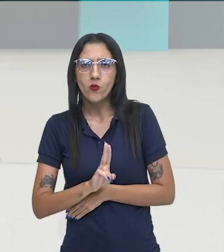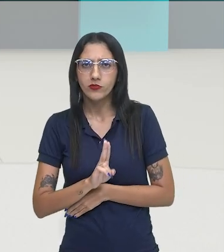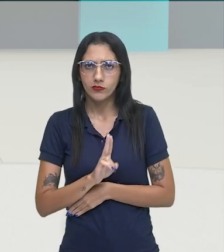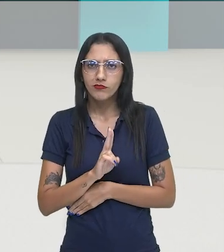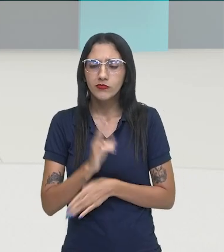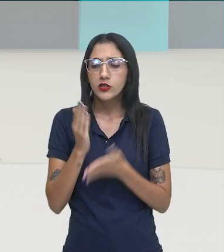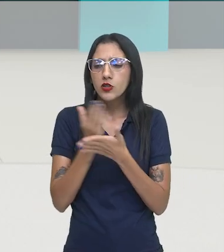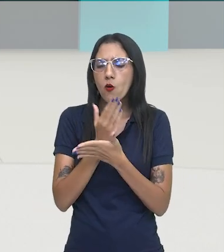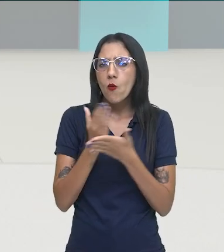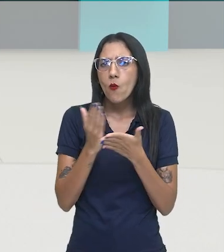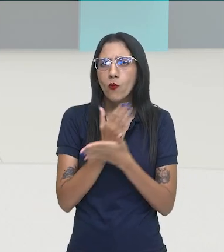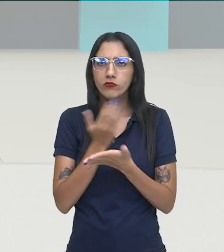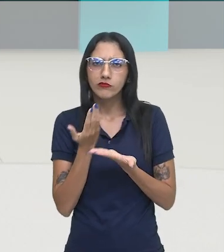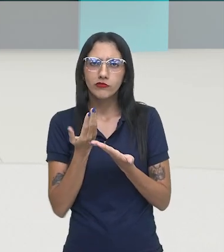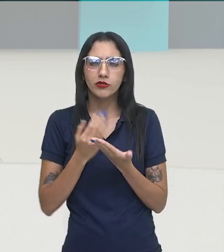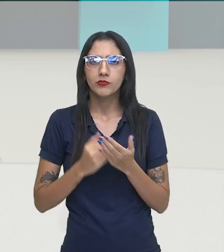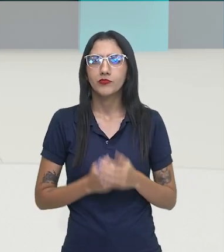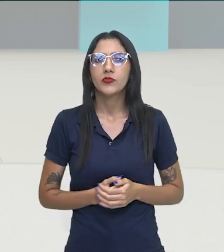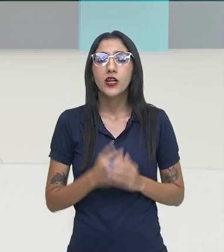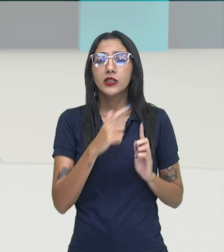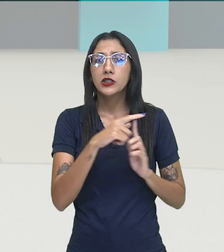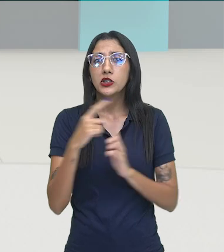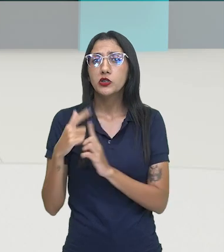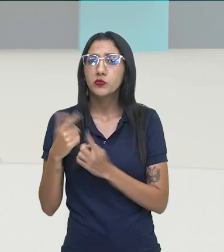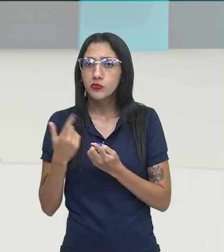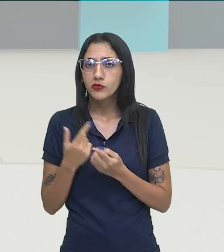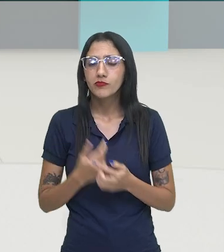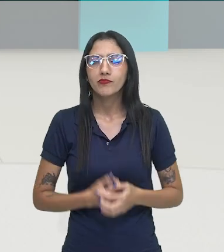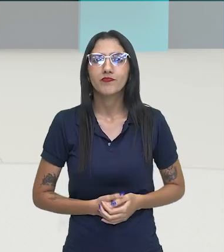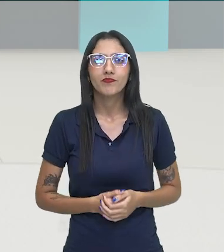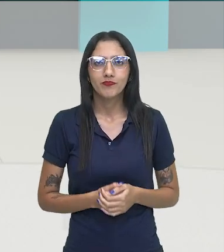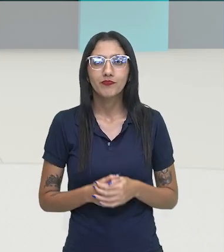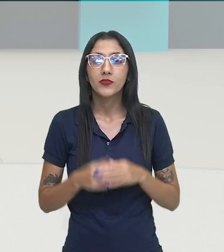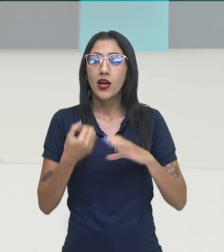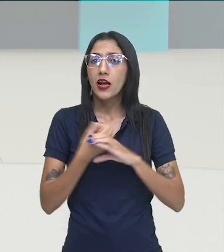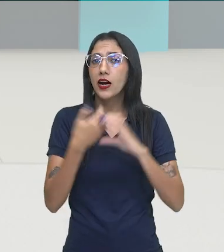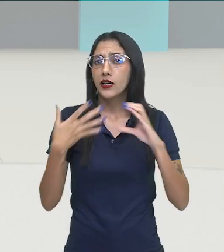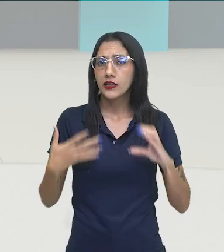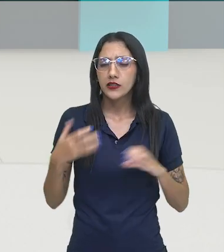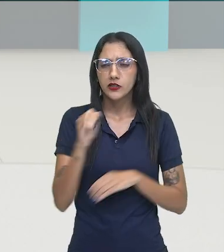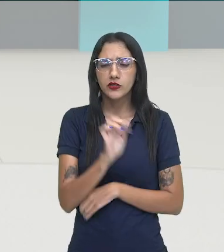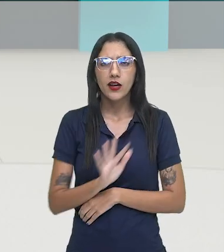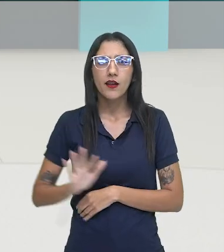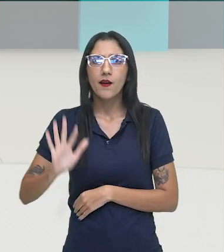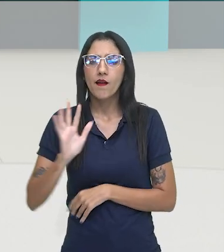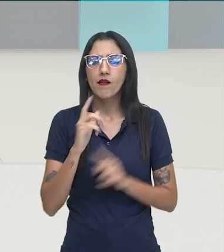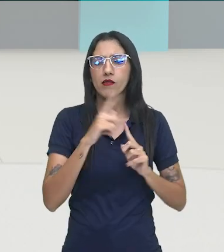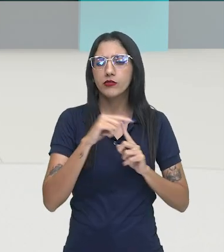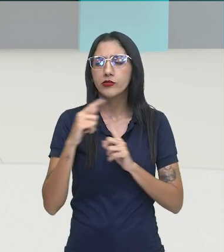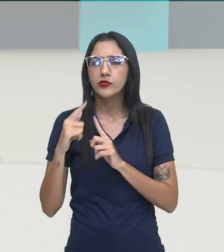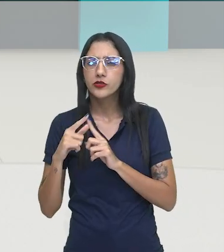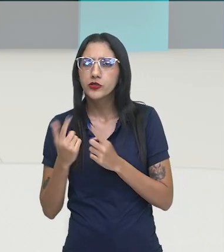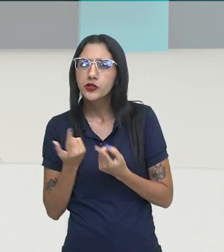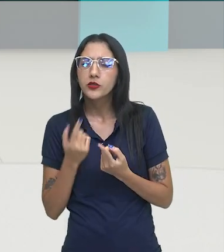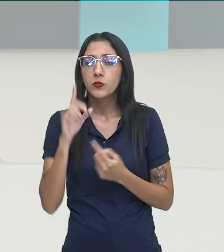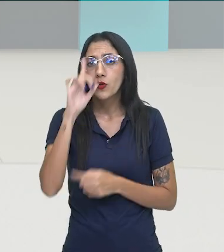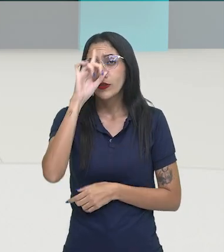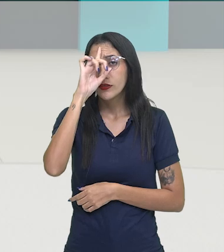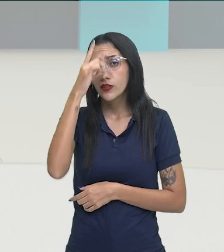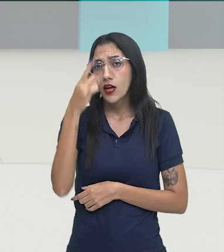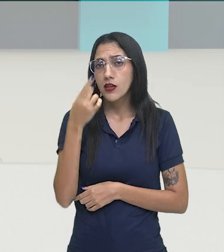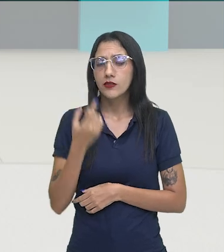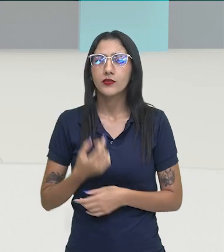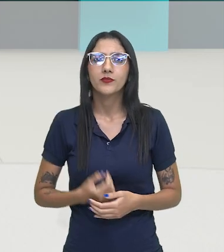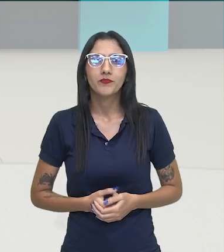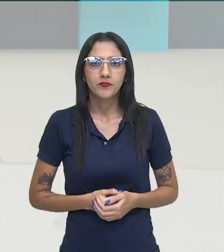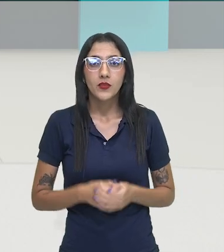obras de uma determinada época, com características gerais de estilo e temáticas comuns,